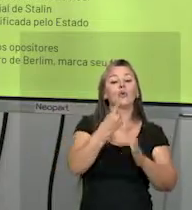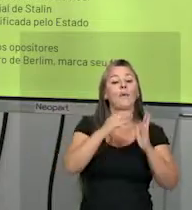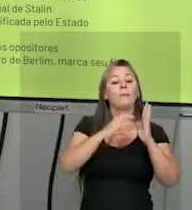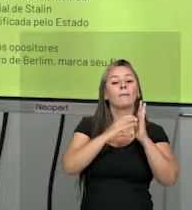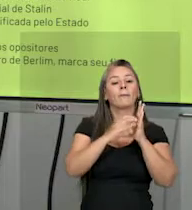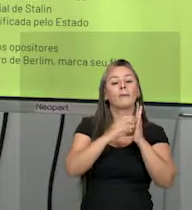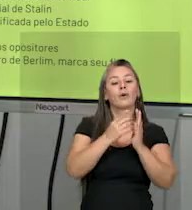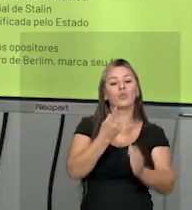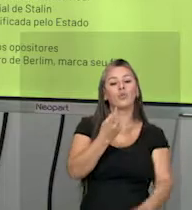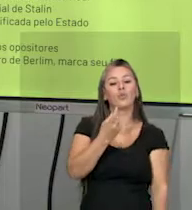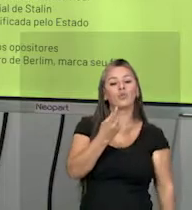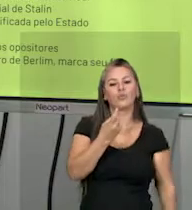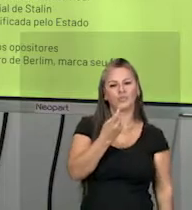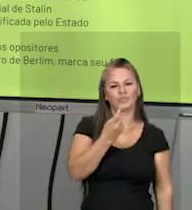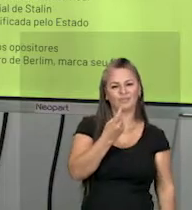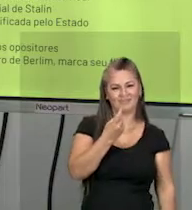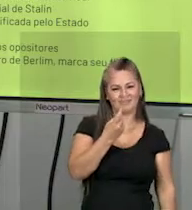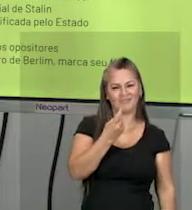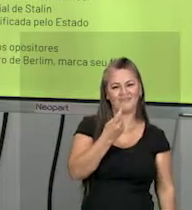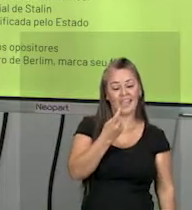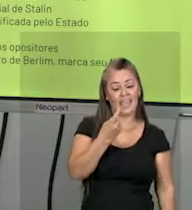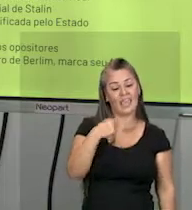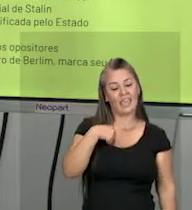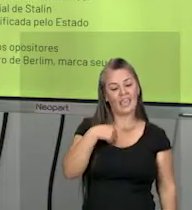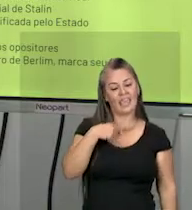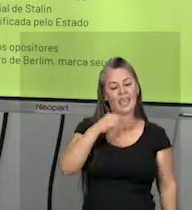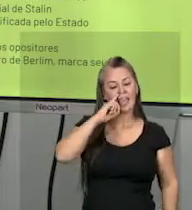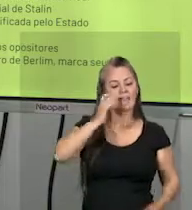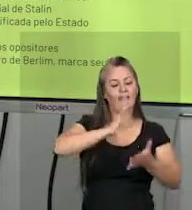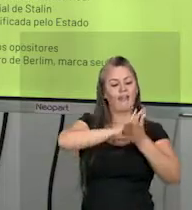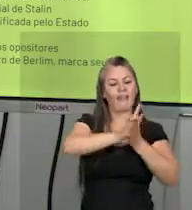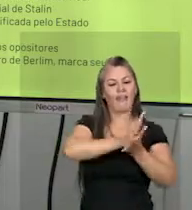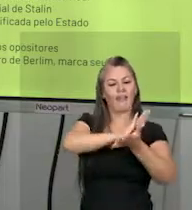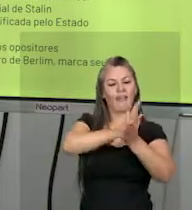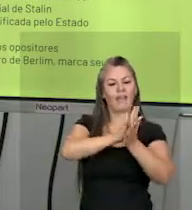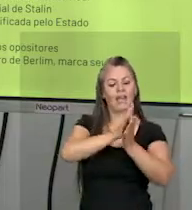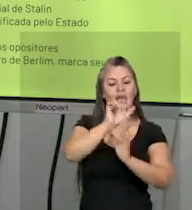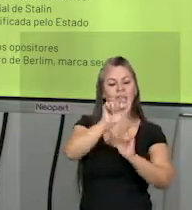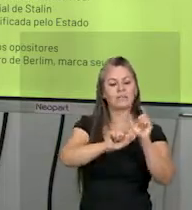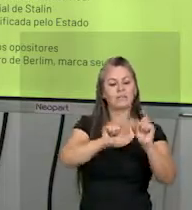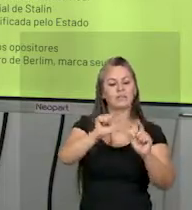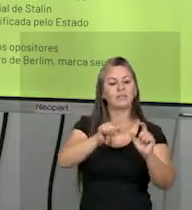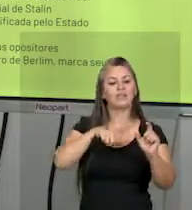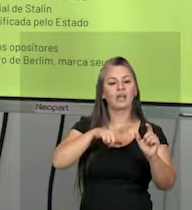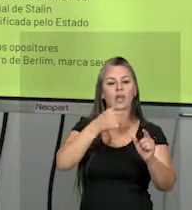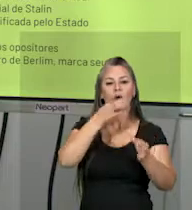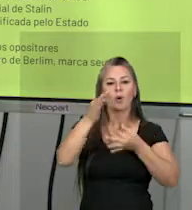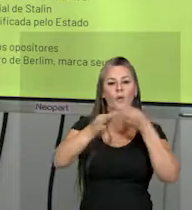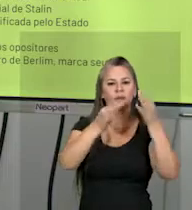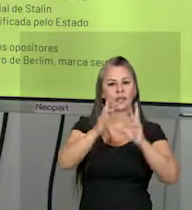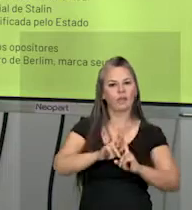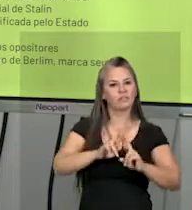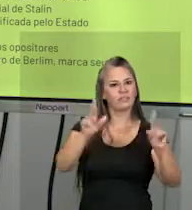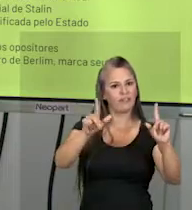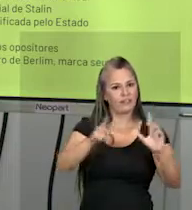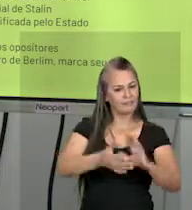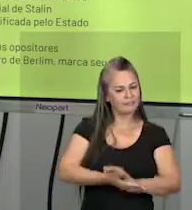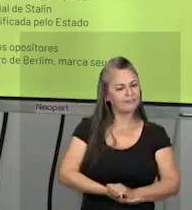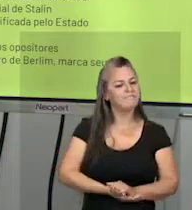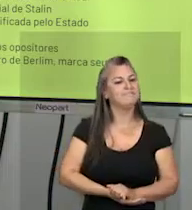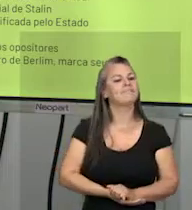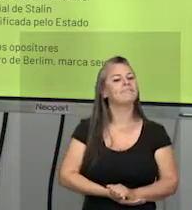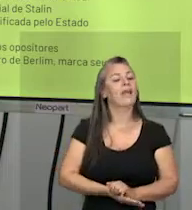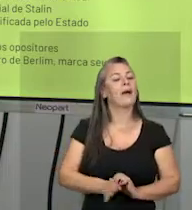a perseguição aos opositores do regime, a oposição política é perseguida. O que marca, né, o fim do